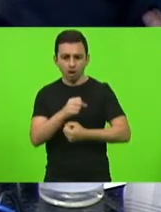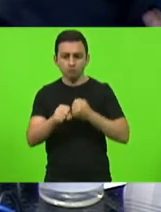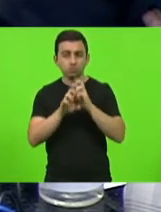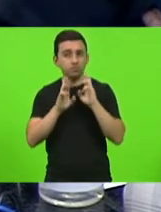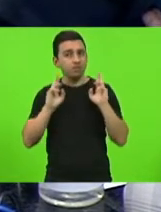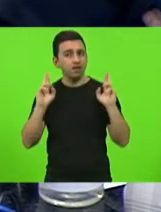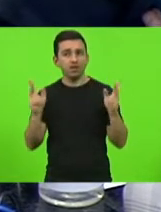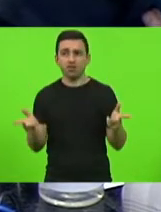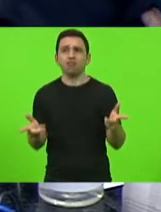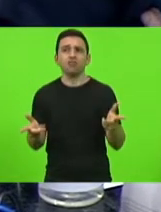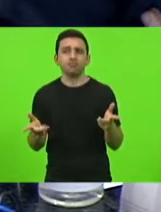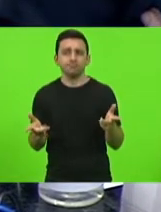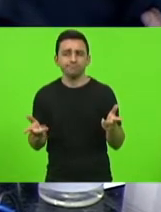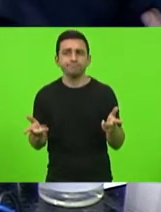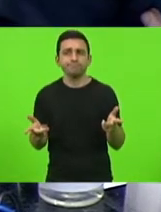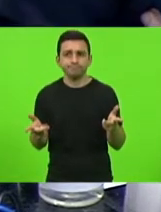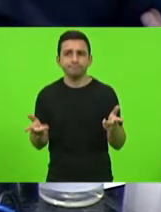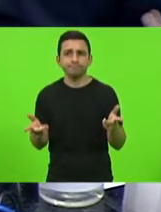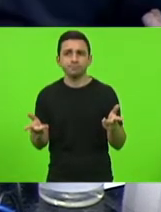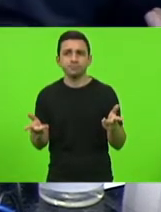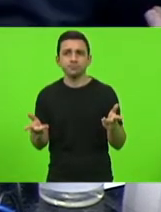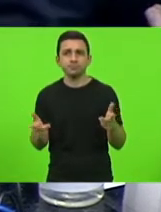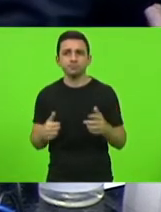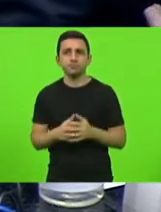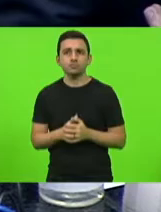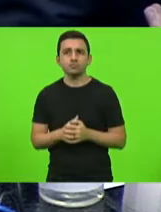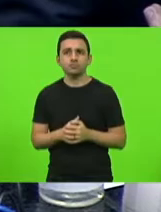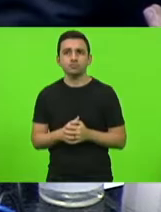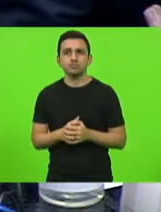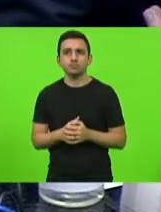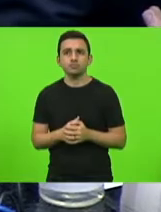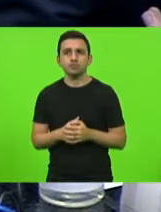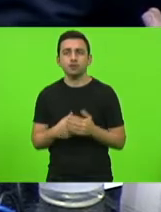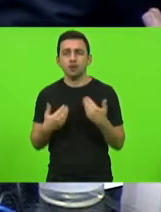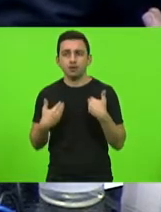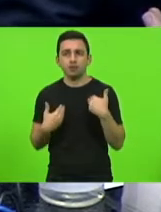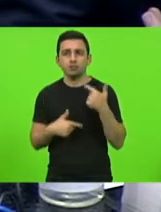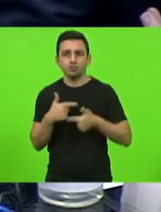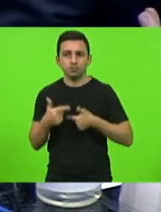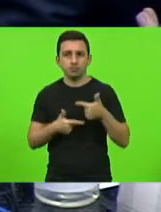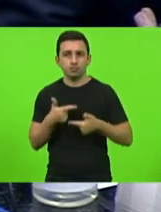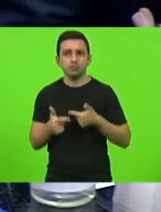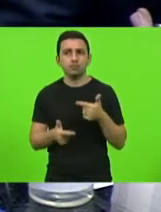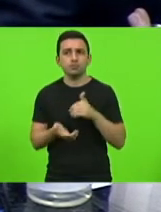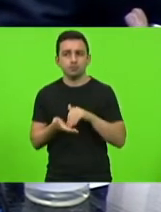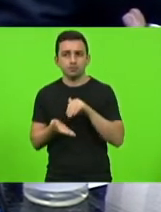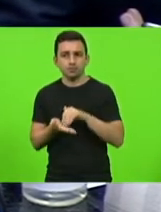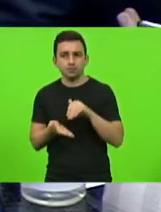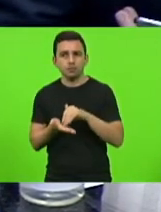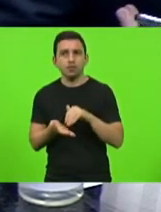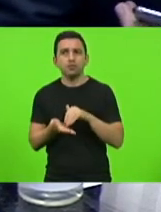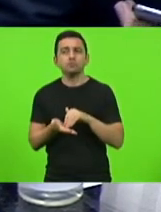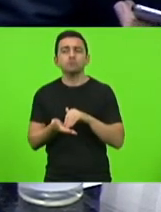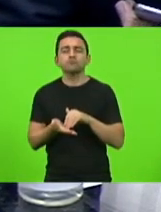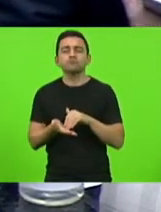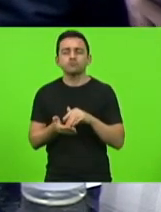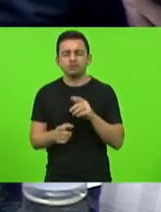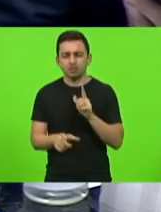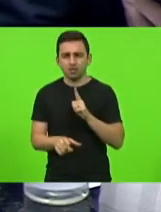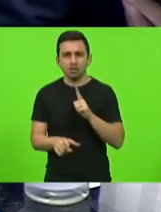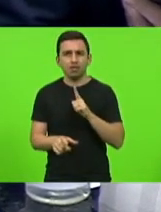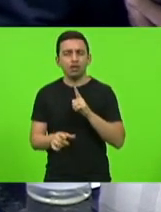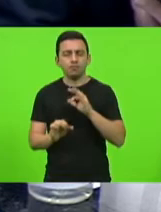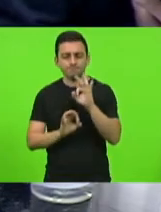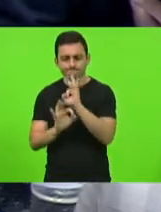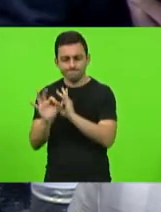ano que existe todo ano, né? Eu que trabalhei como secretário de esportes, existe um planejamento anual, muitas vezes começando um ano